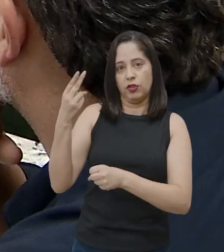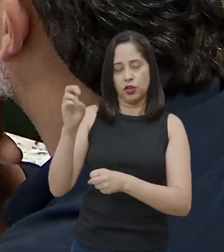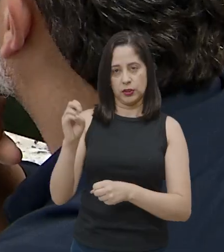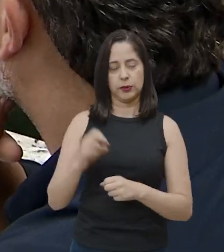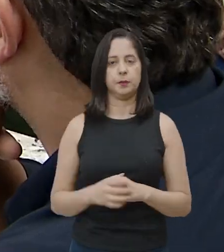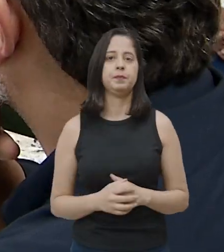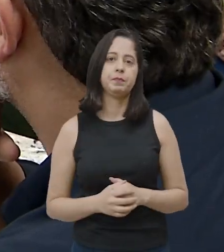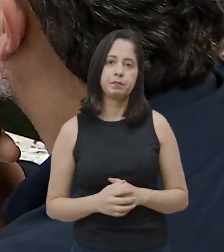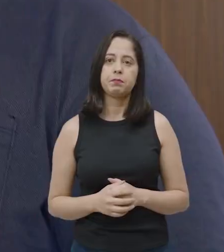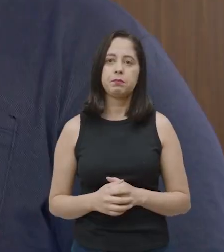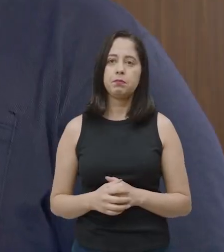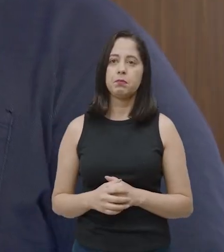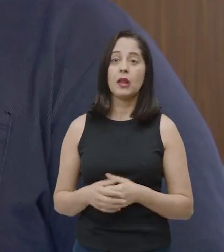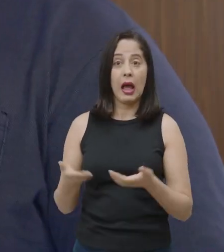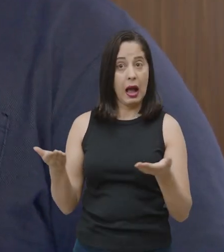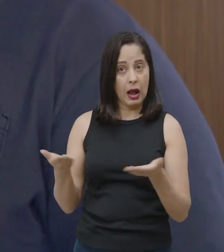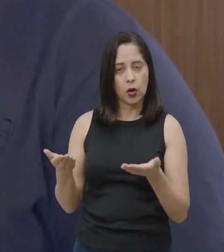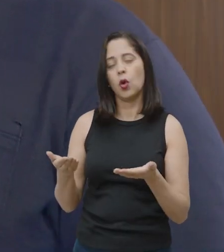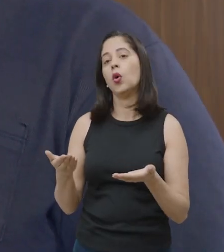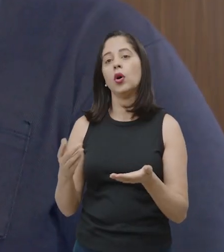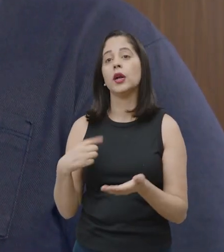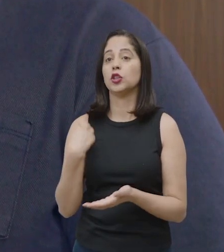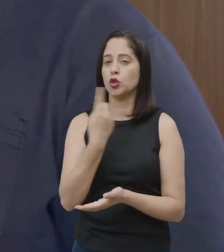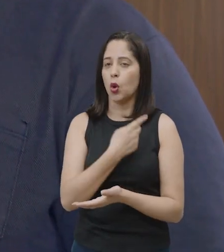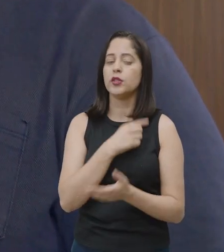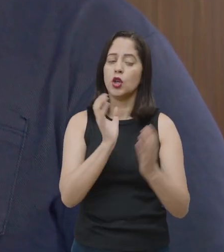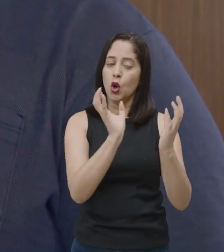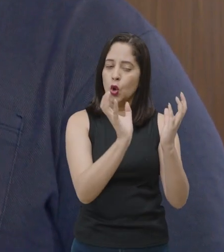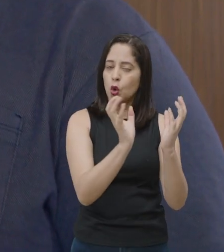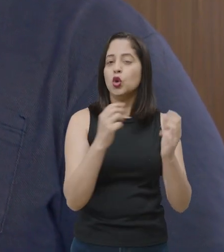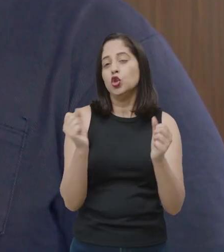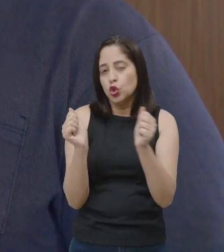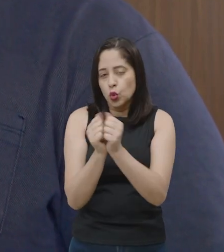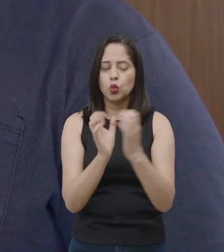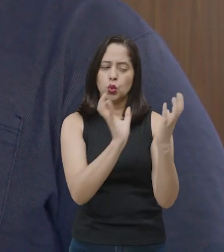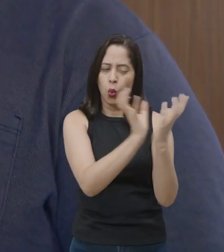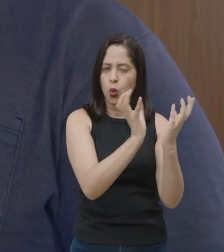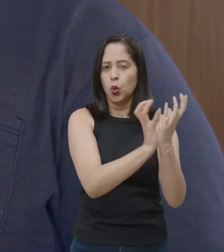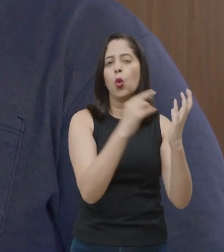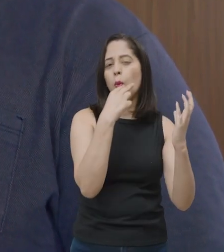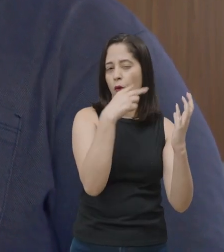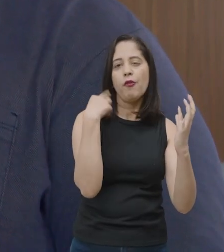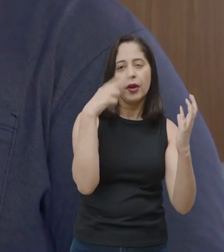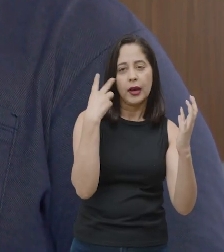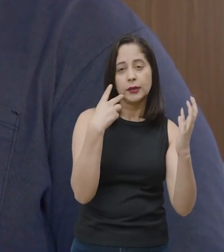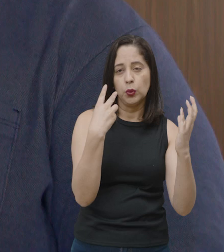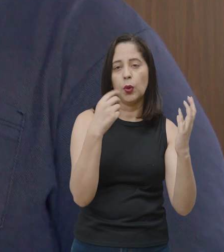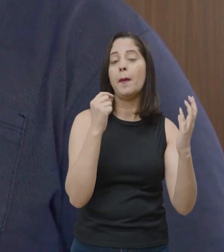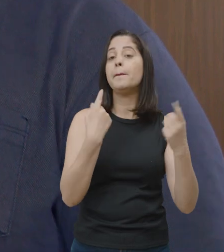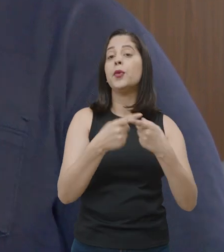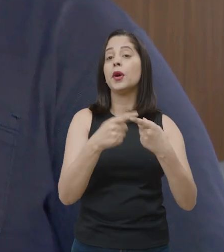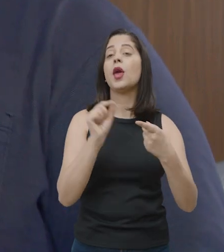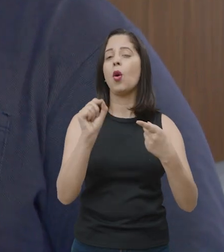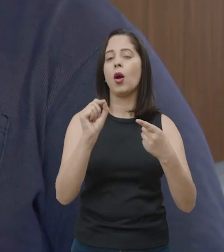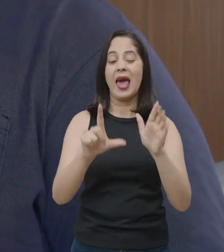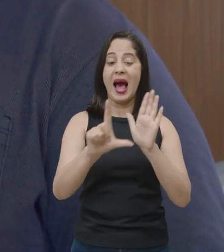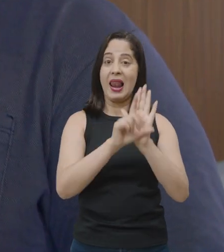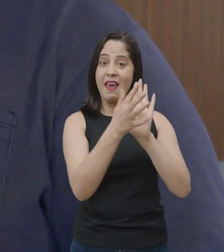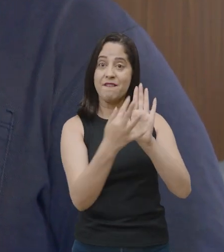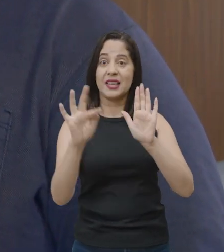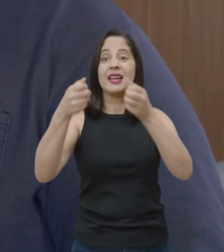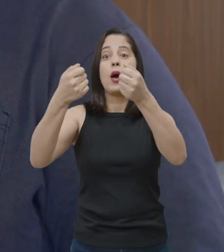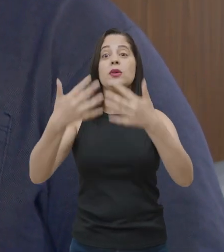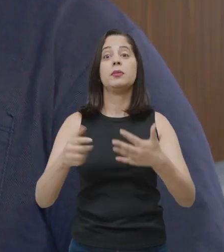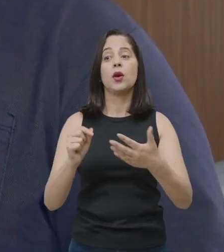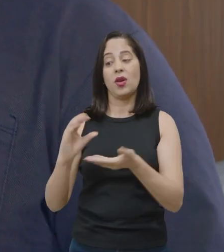de 2025. Nós estamos agora com trabalho com a atual comissão, né, de saúde, porque na lei federal diz que o